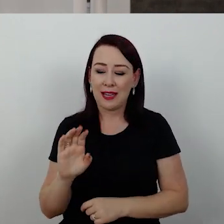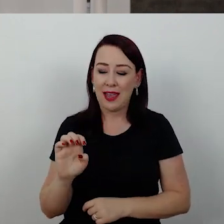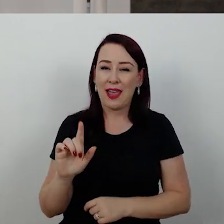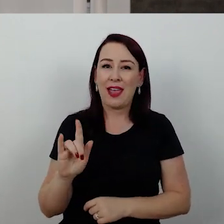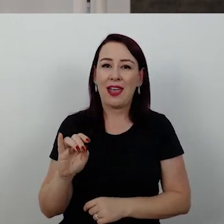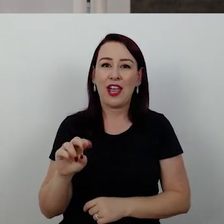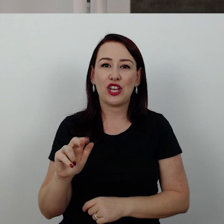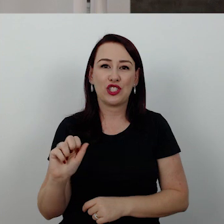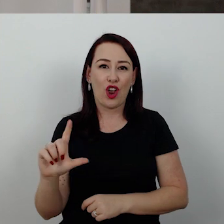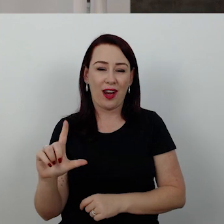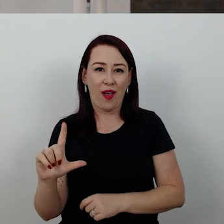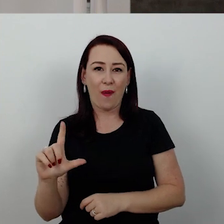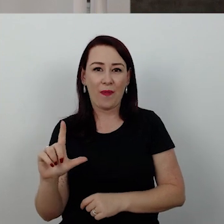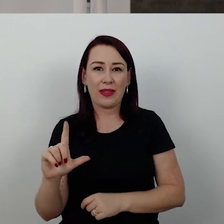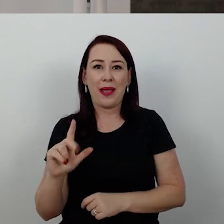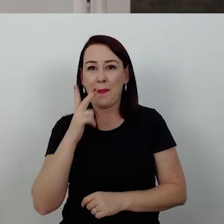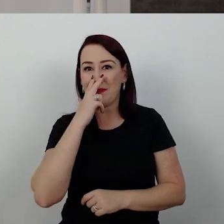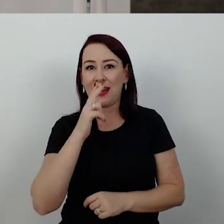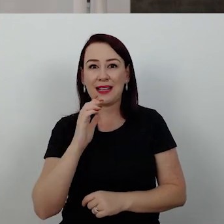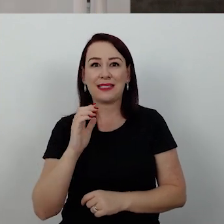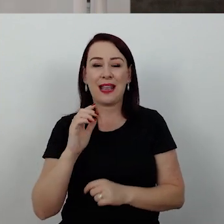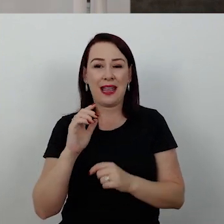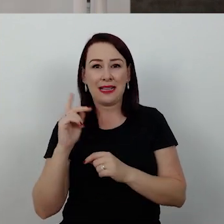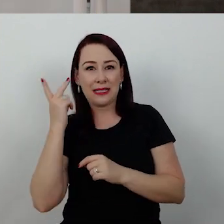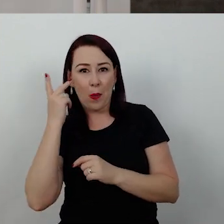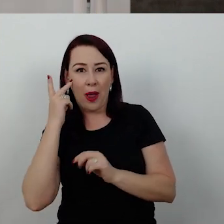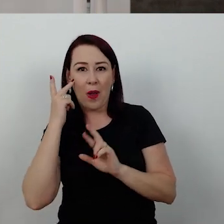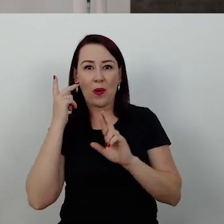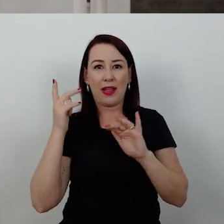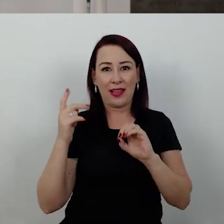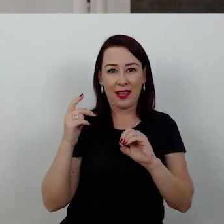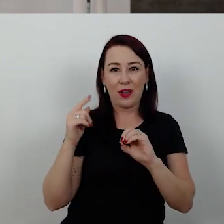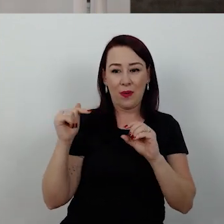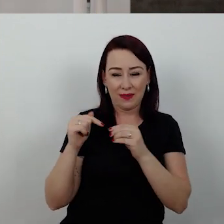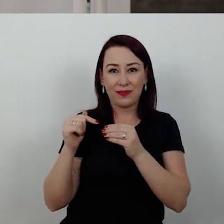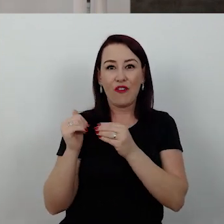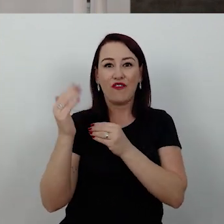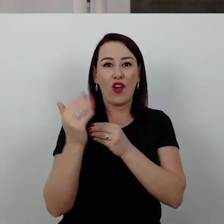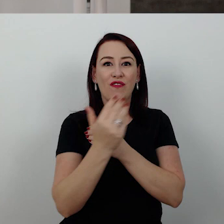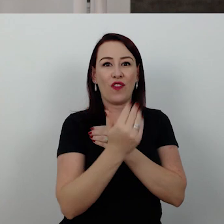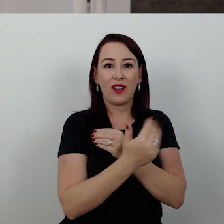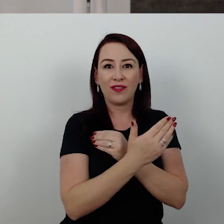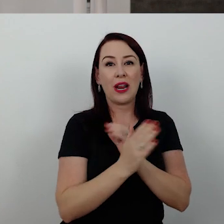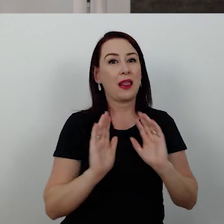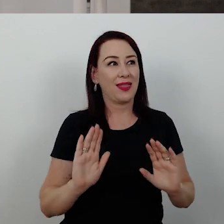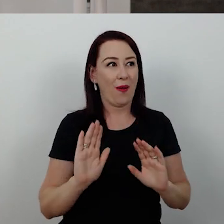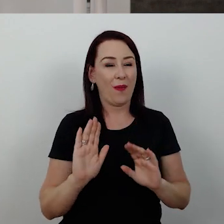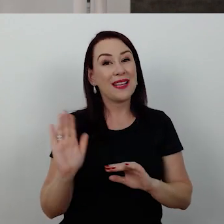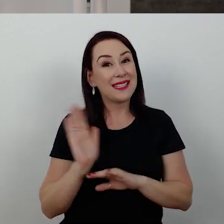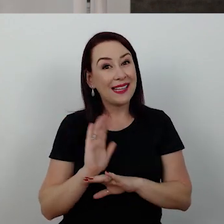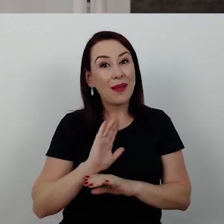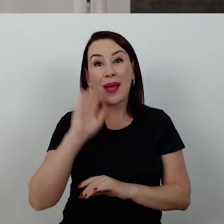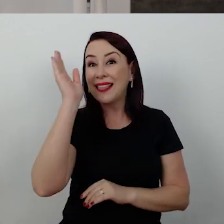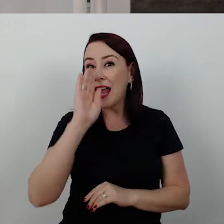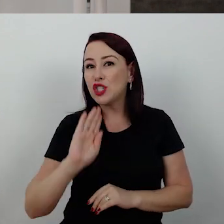Como se o cinema feito fora do eixo Rio-São Paulo fosse um cinema regional. Aí eles sempre falam, opa, peraí, isso aqui é cinema nacional também,